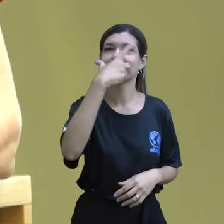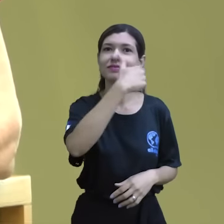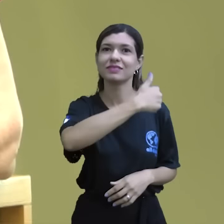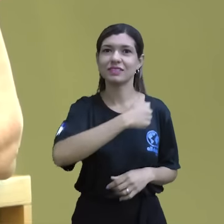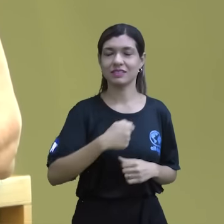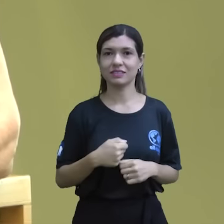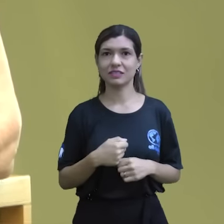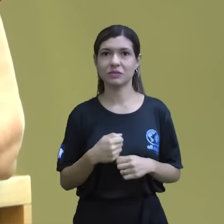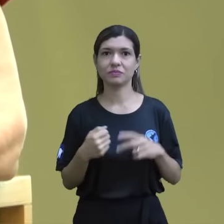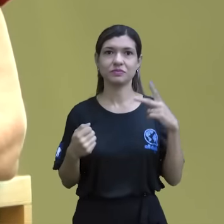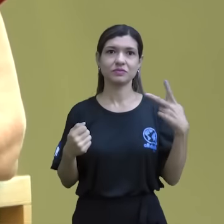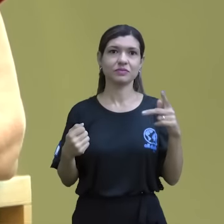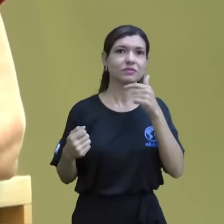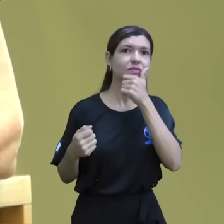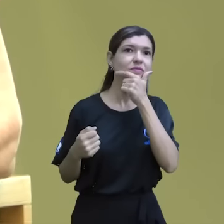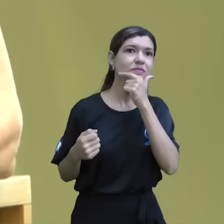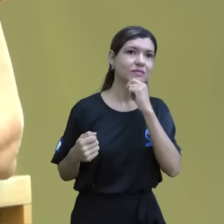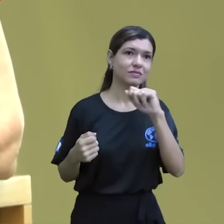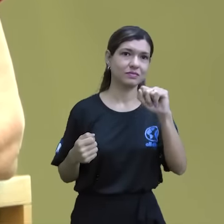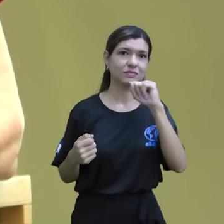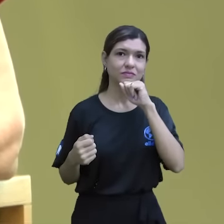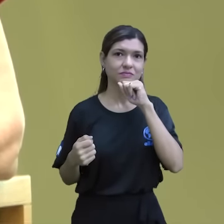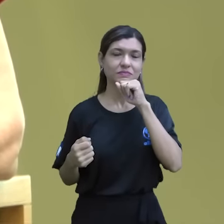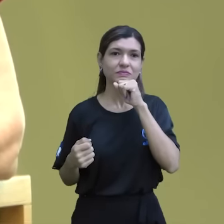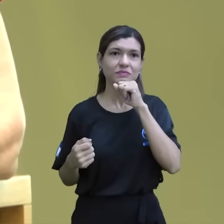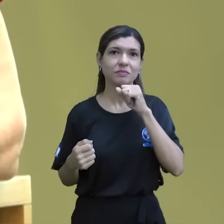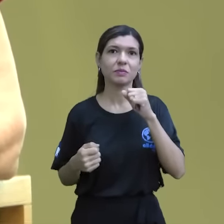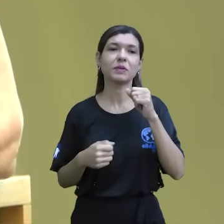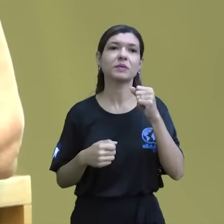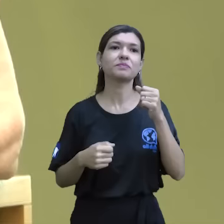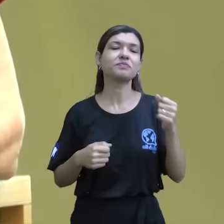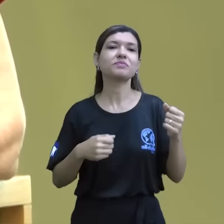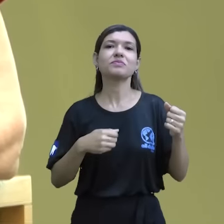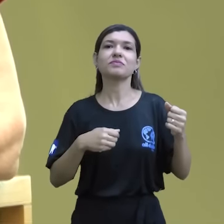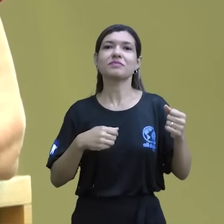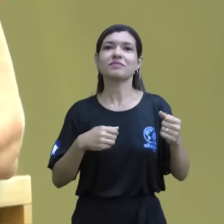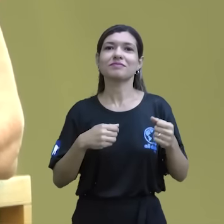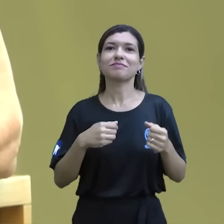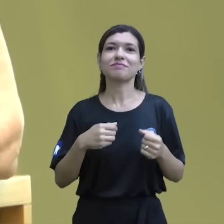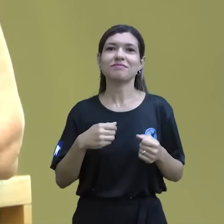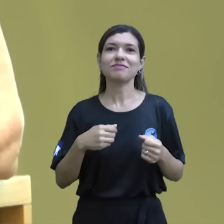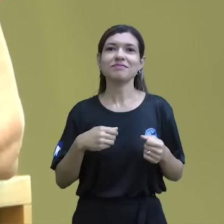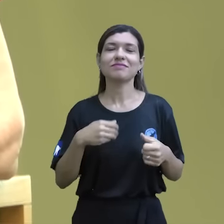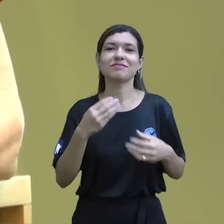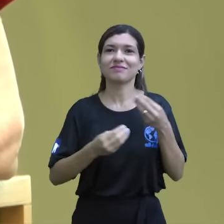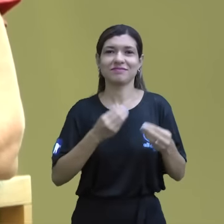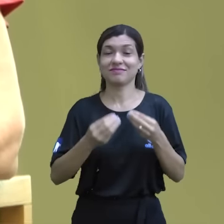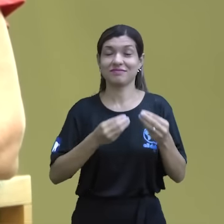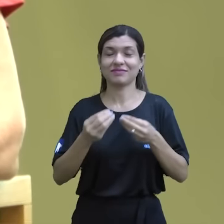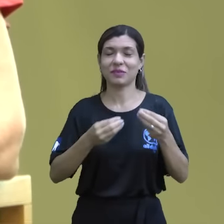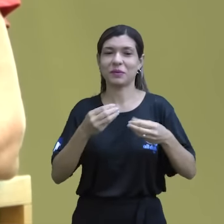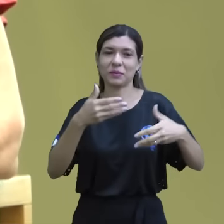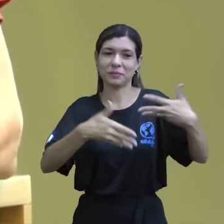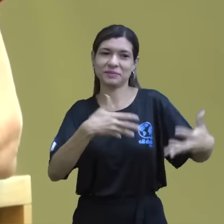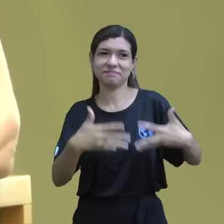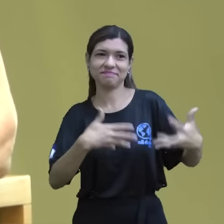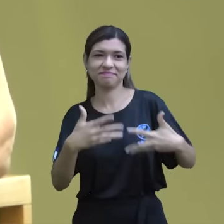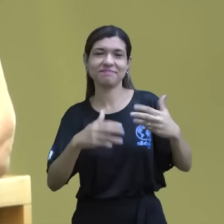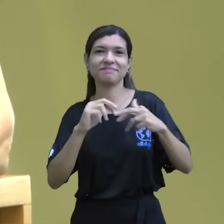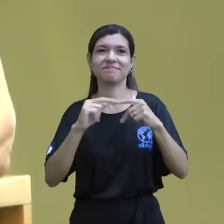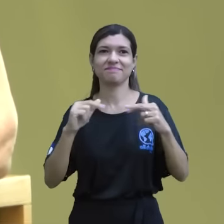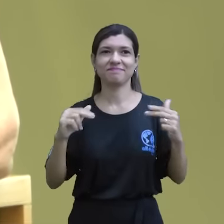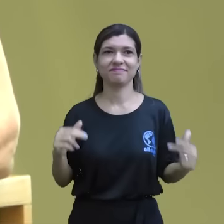acham que não trata com o devido respeito aquela garota que sai para dançar. E o maravilhoso,